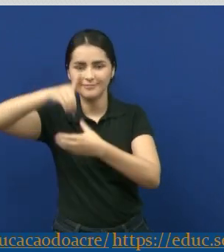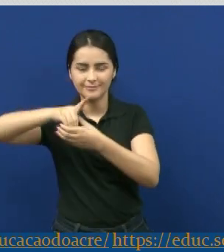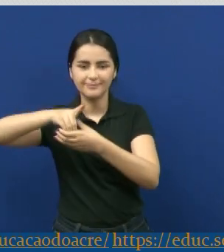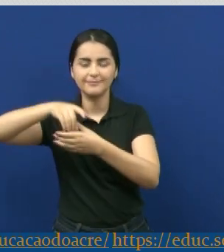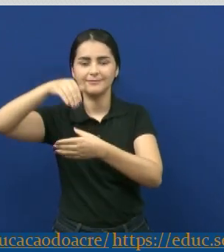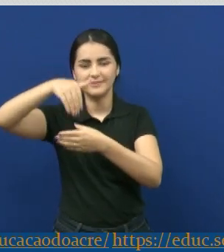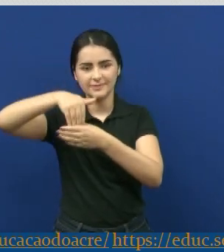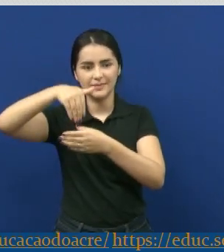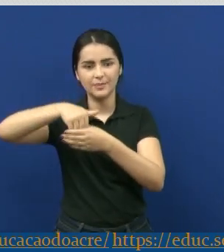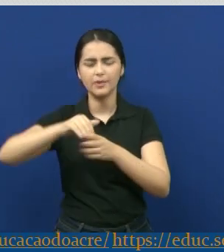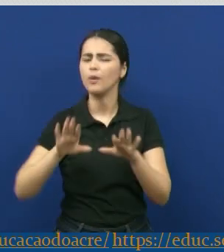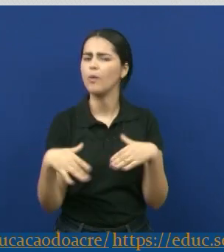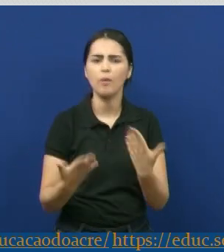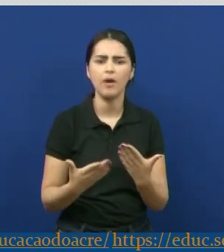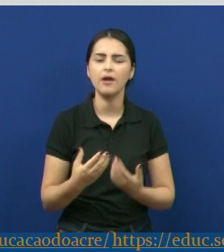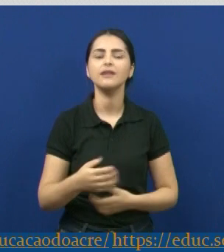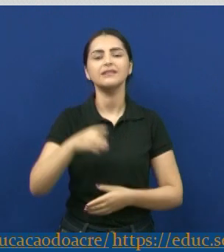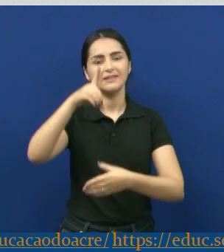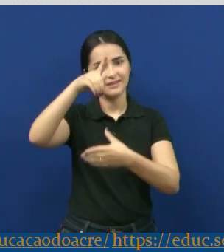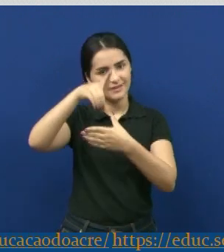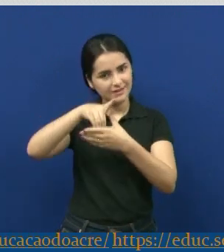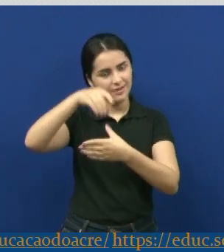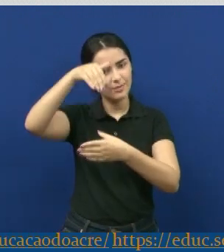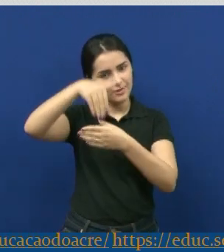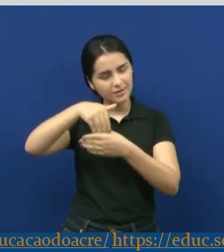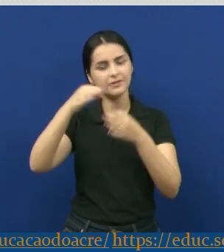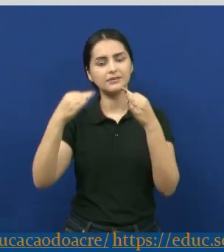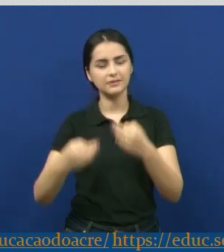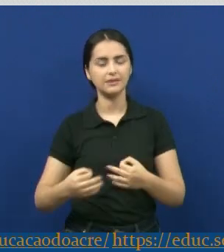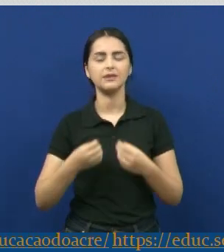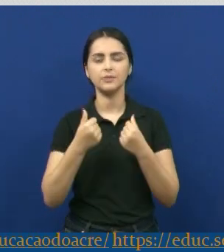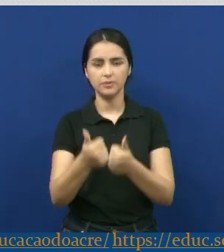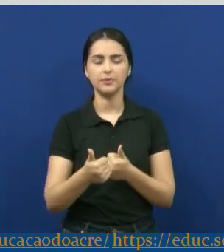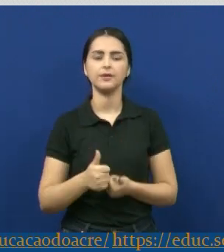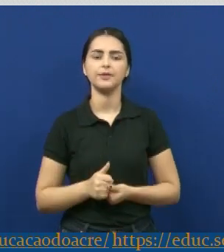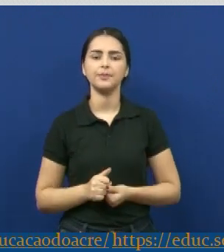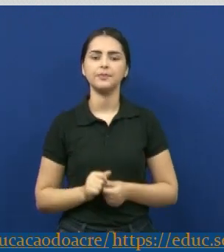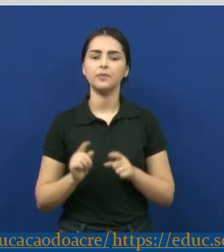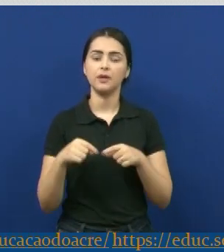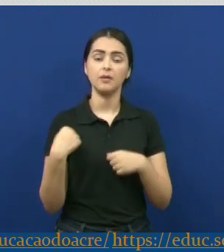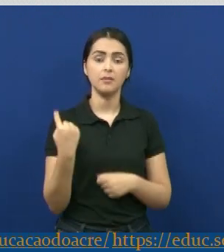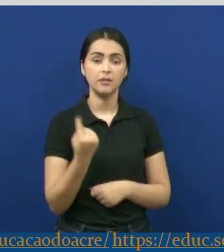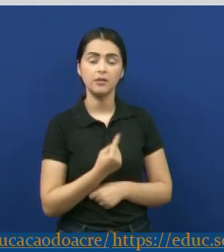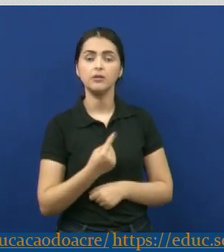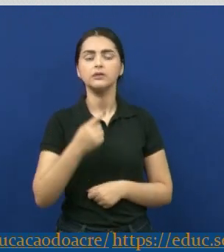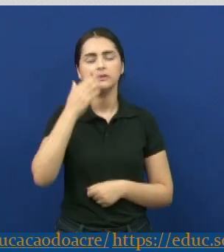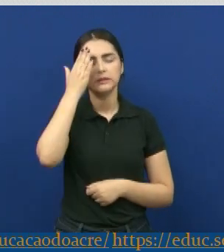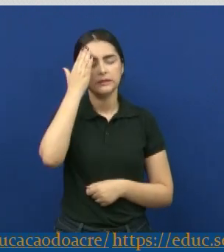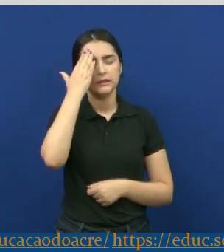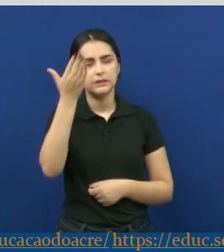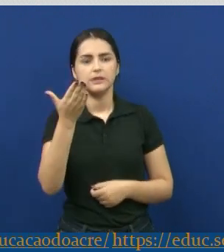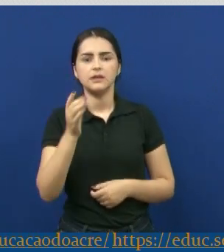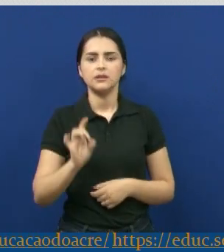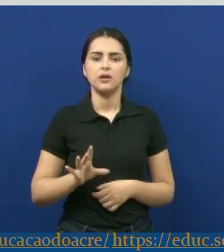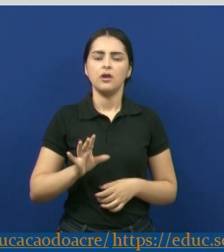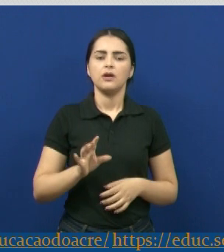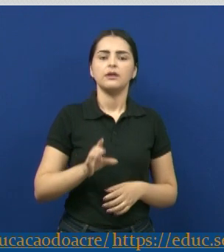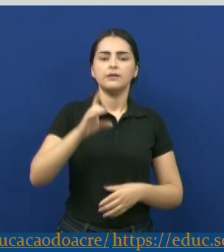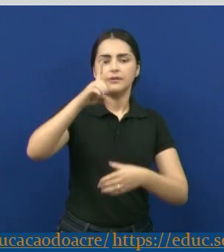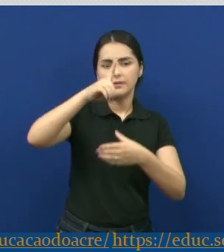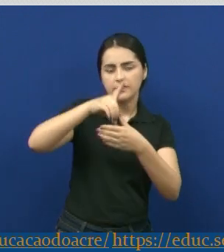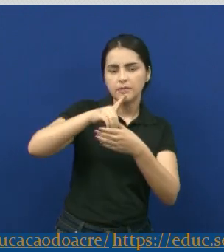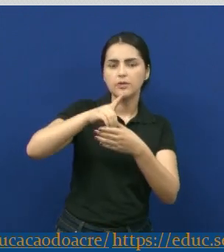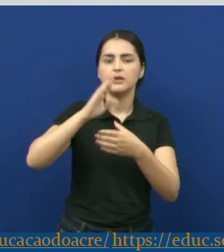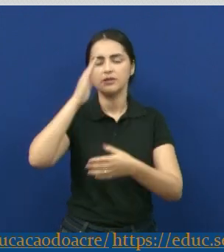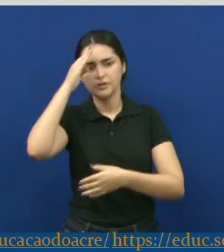Ah, professora, democracia. Muito bem, nós vivemos em uma democracia. Só que não vamos ater a democracia direta ou indireta. Vamos